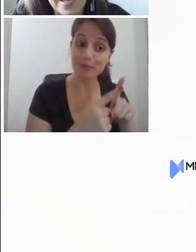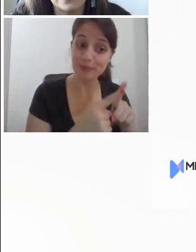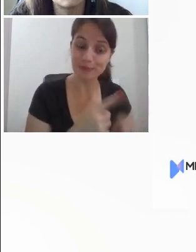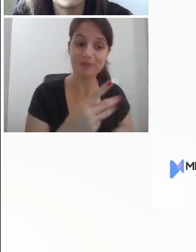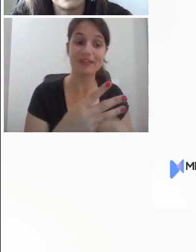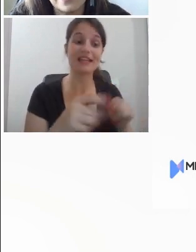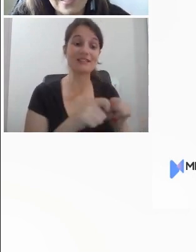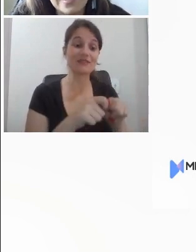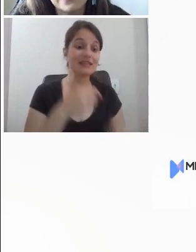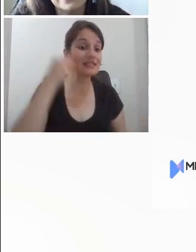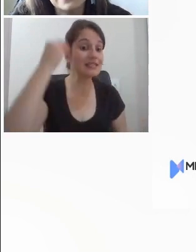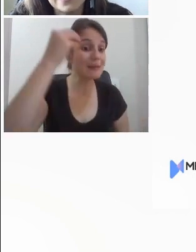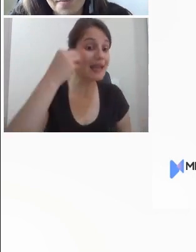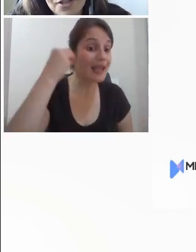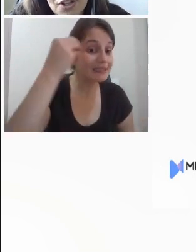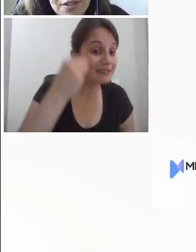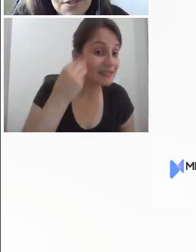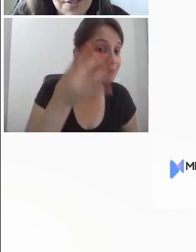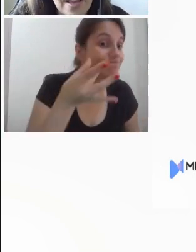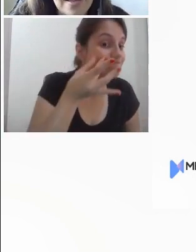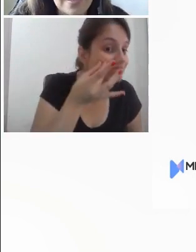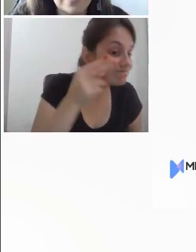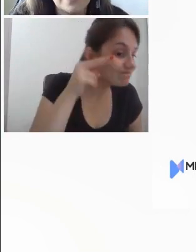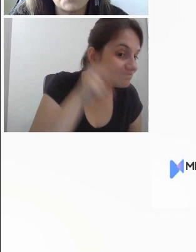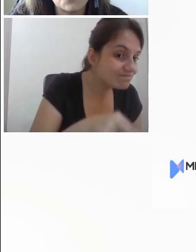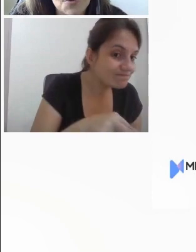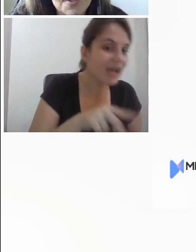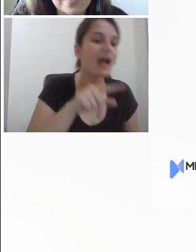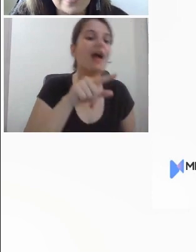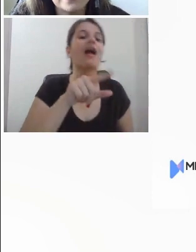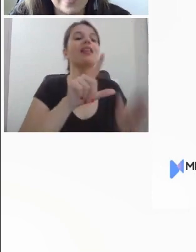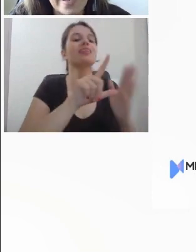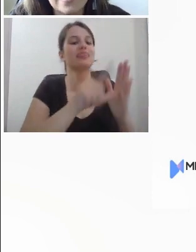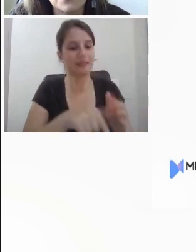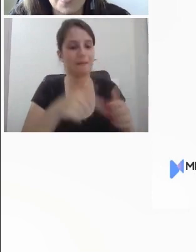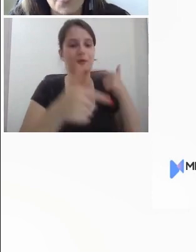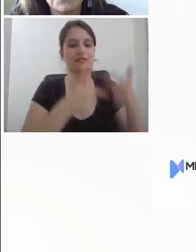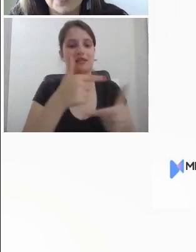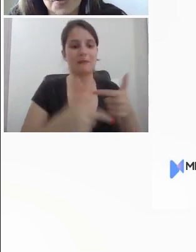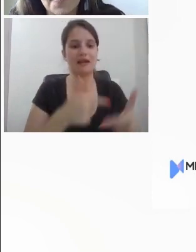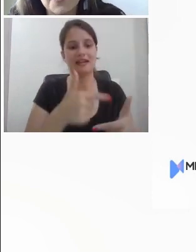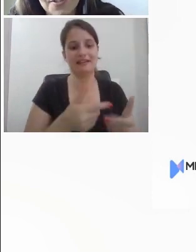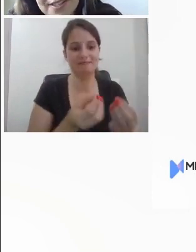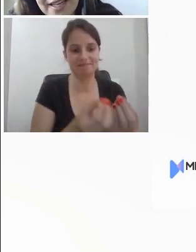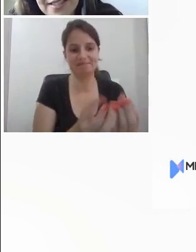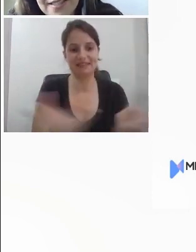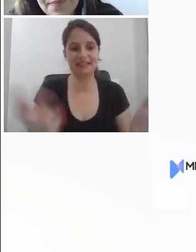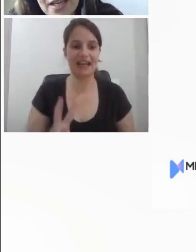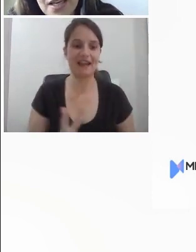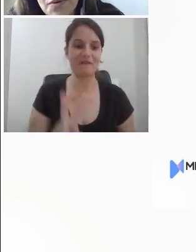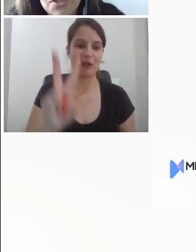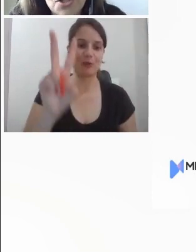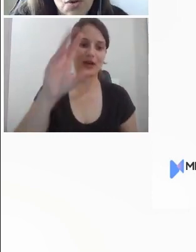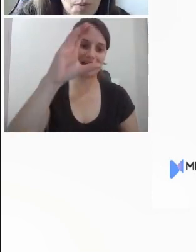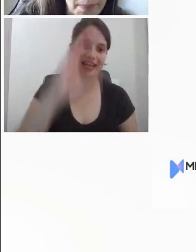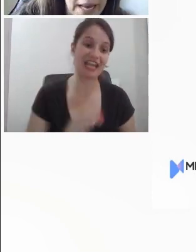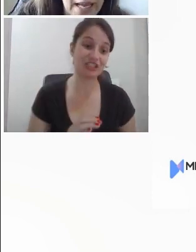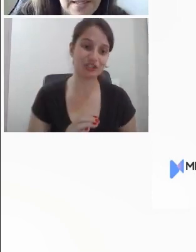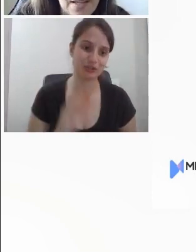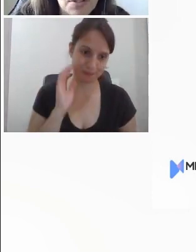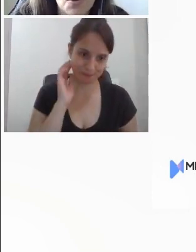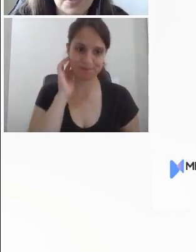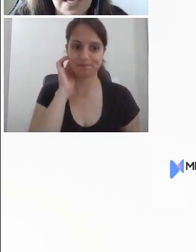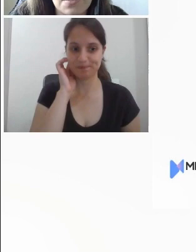aprendizado e em cima disso né produzem entregas de maior valor para os seus clientes quando a gente